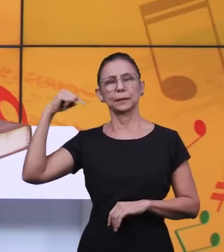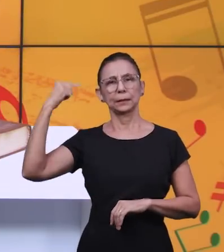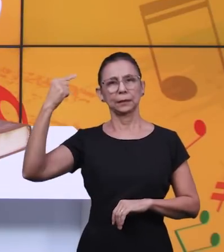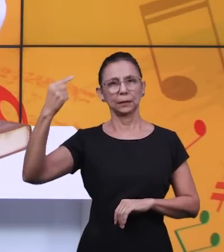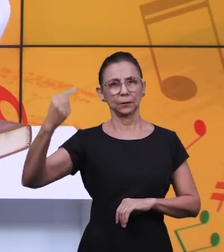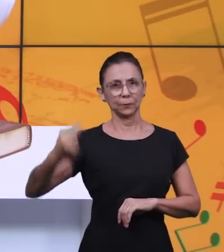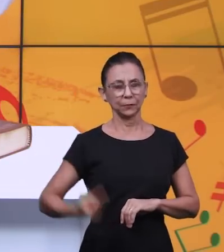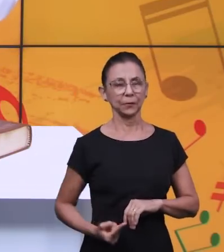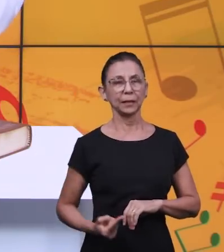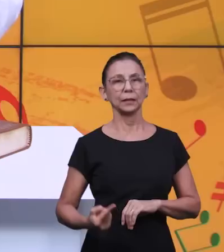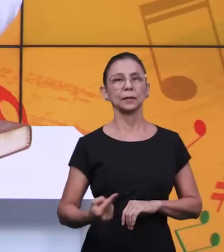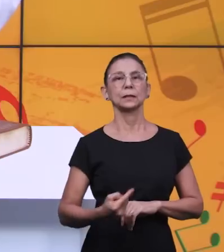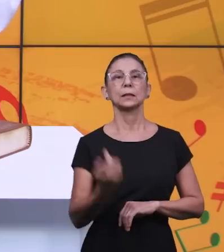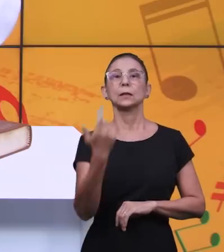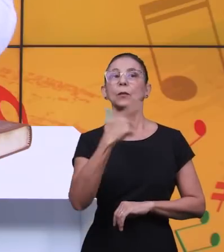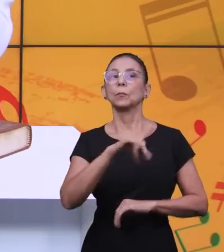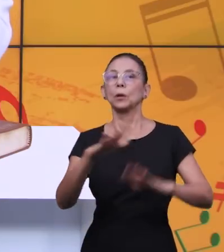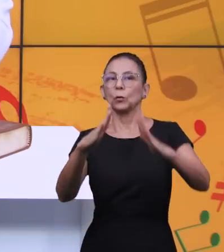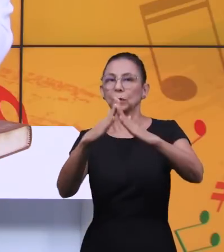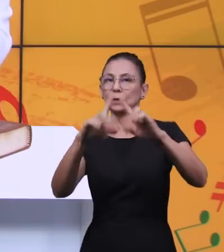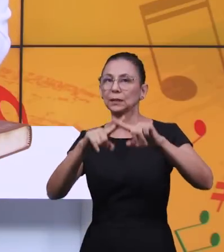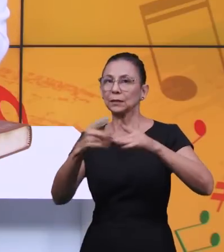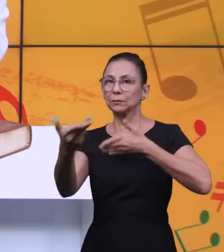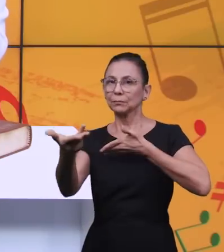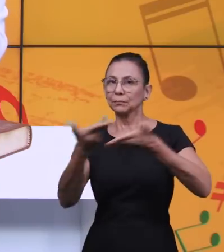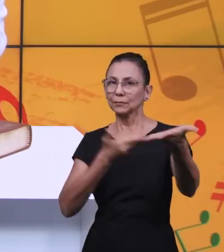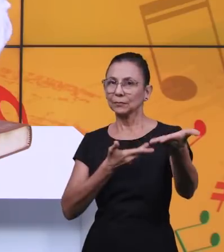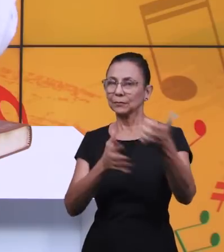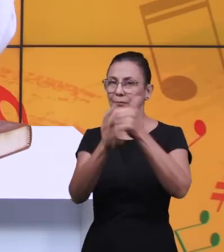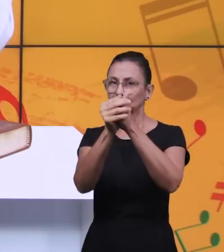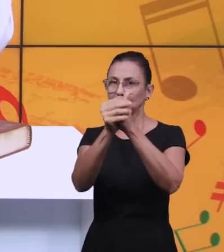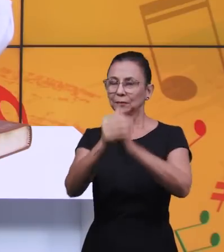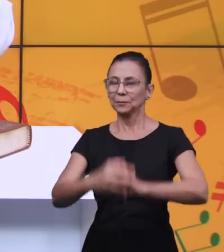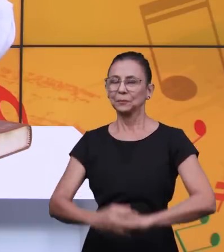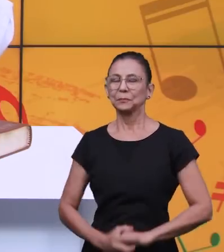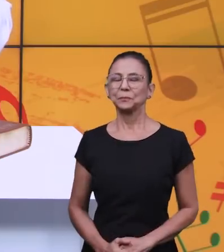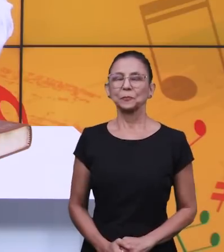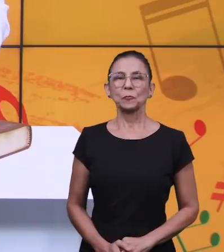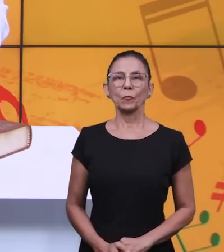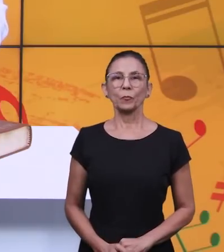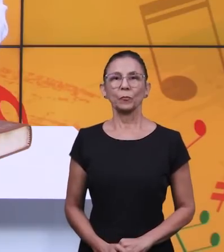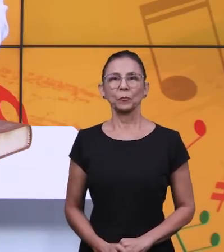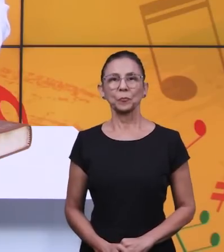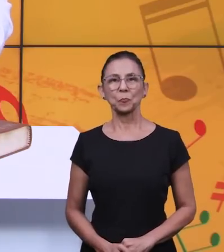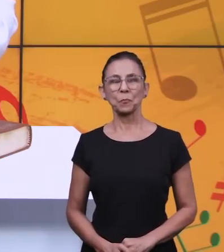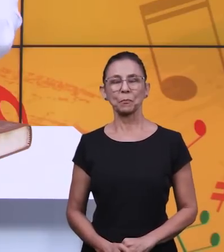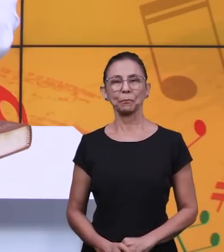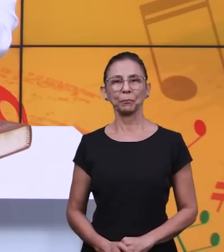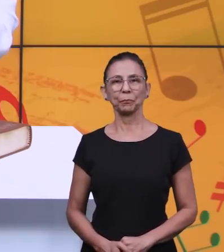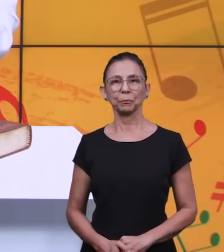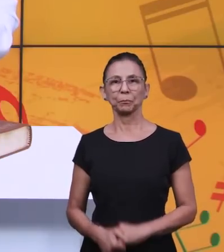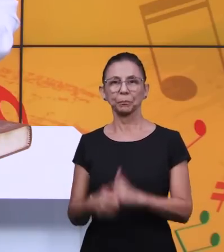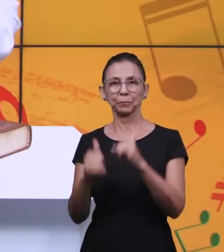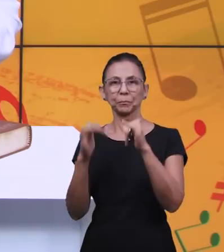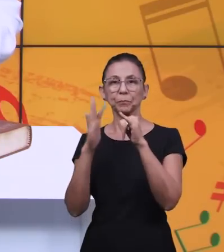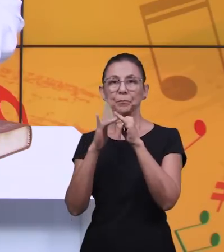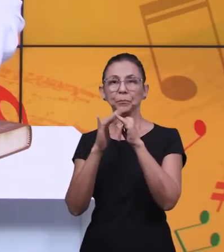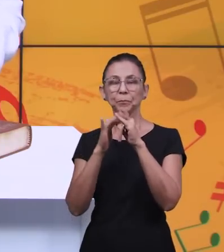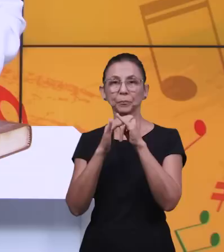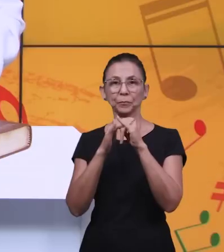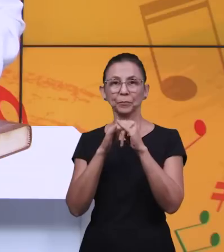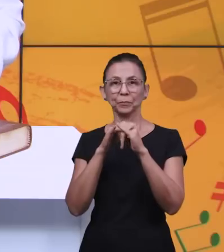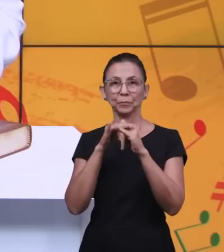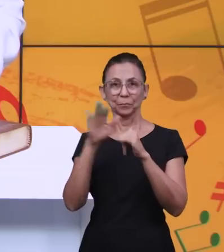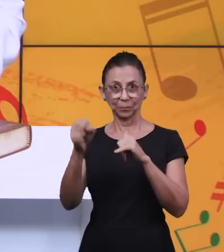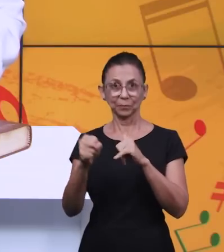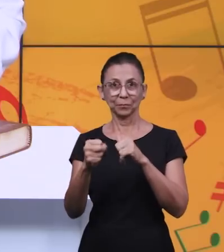a participação de uma outra igreja, amém? Agora vamos para a aula? As escaletas estão aí do